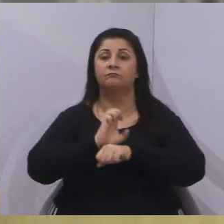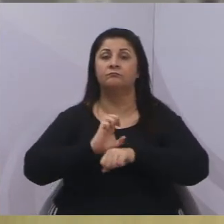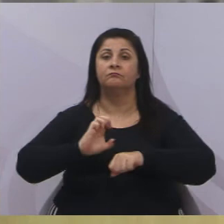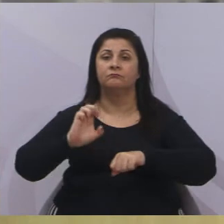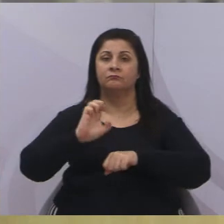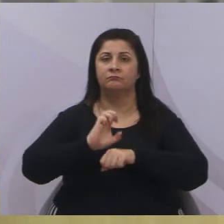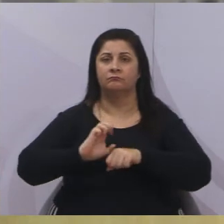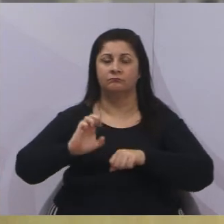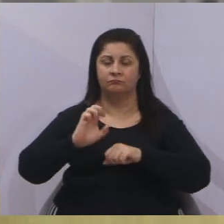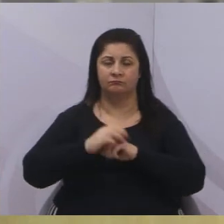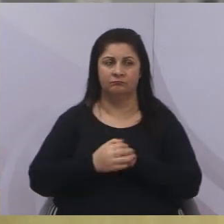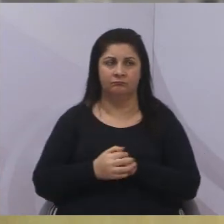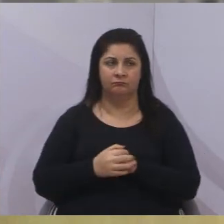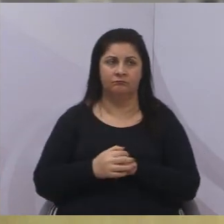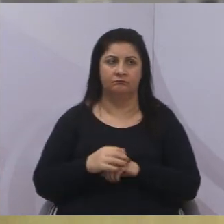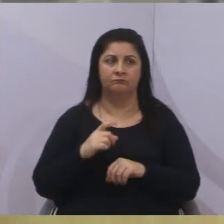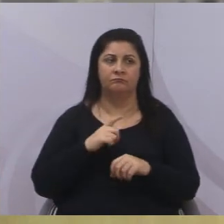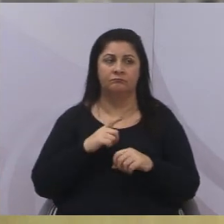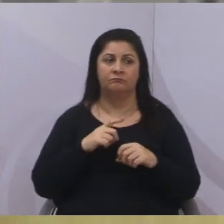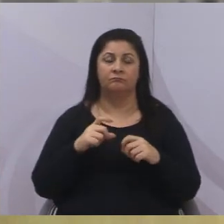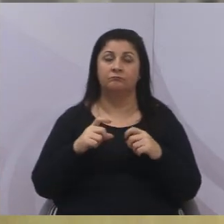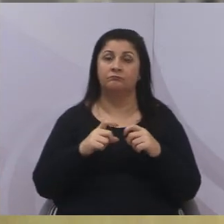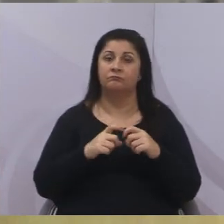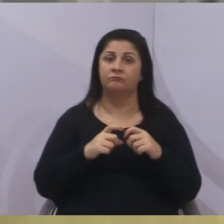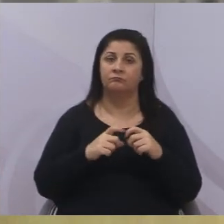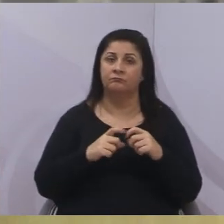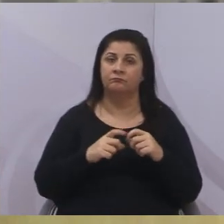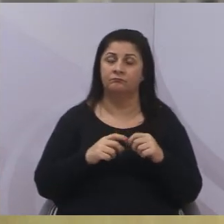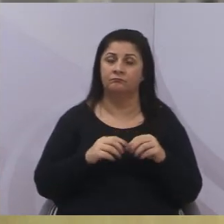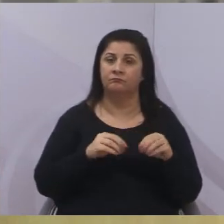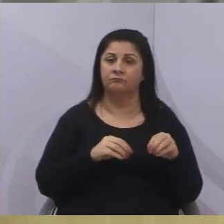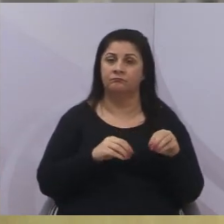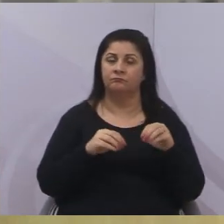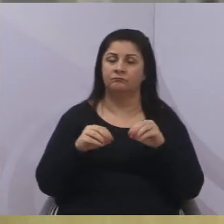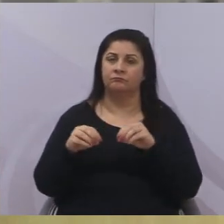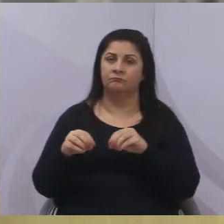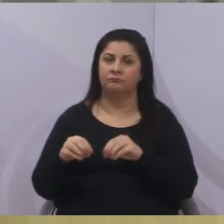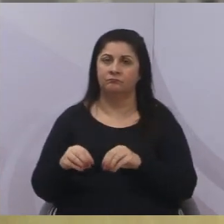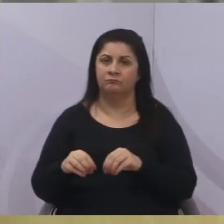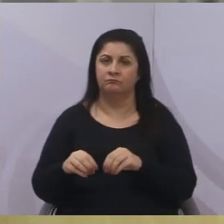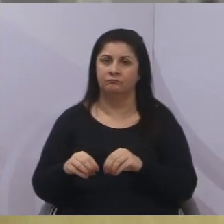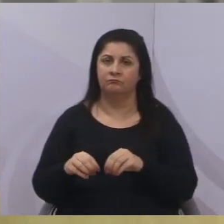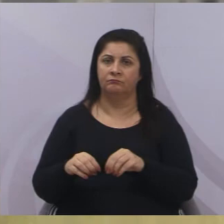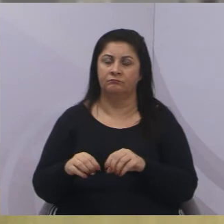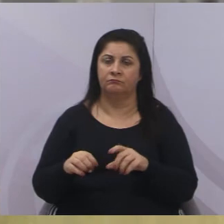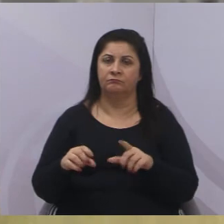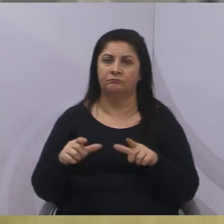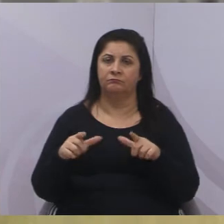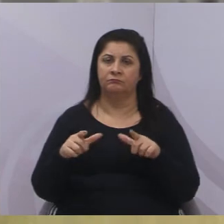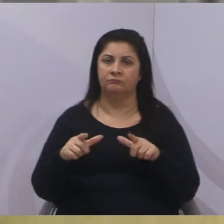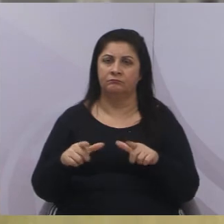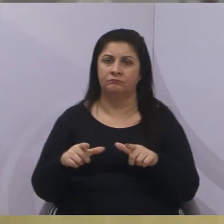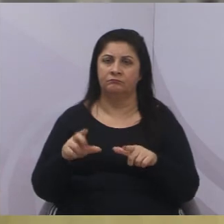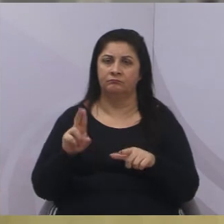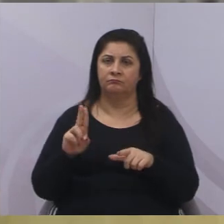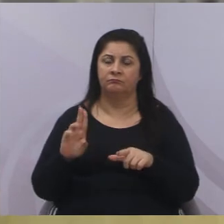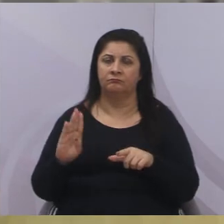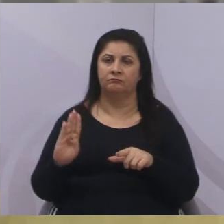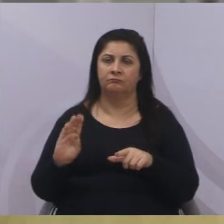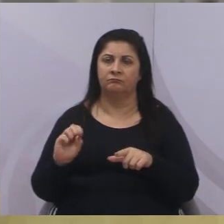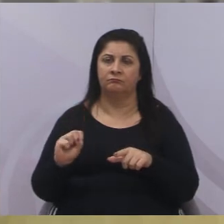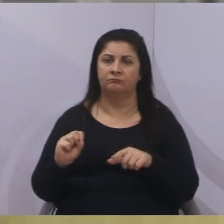com médicos preceptores que nós alocamos exatamente nessas unidades onde a gente